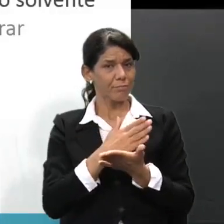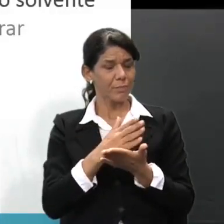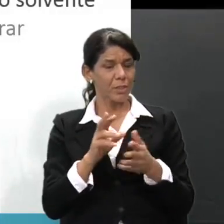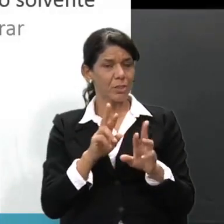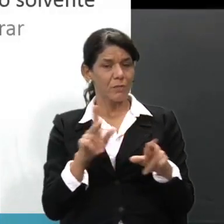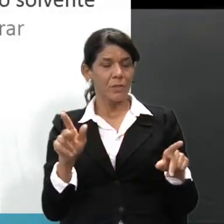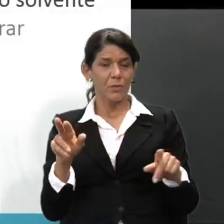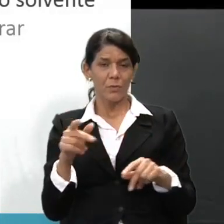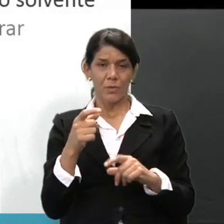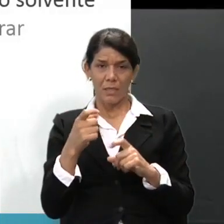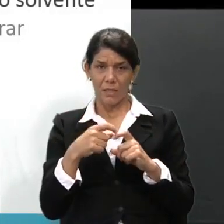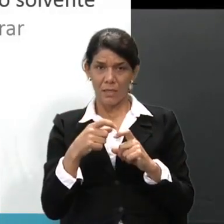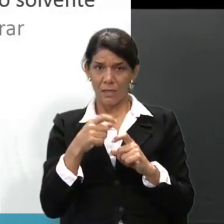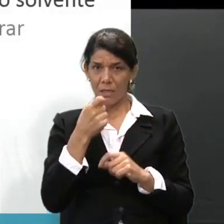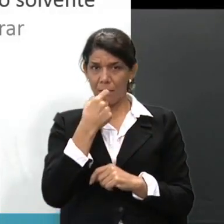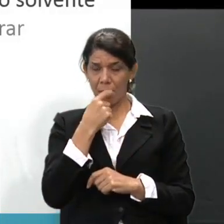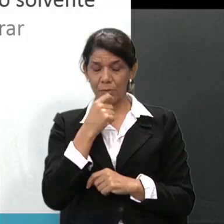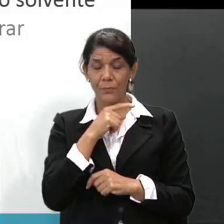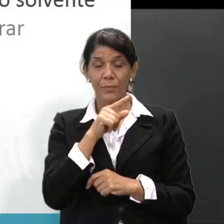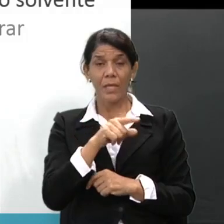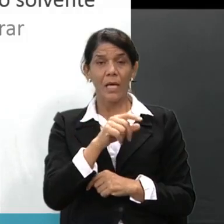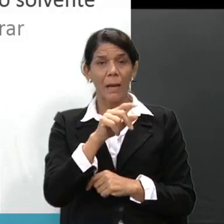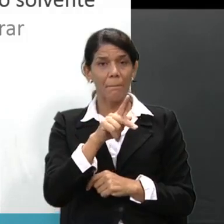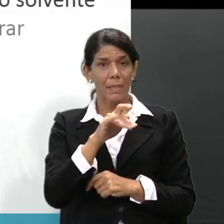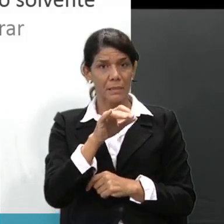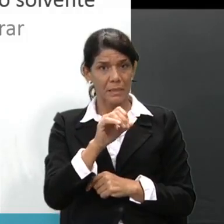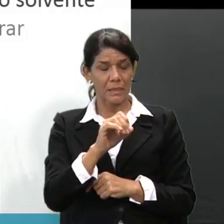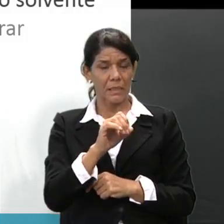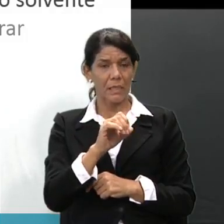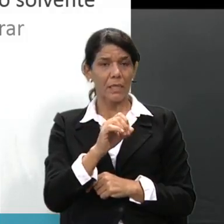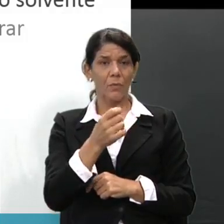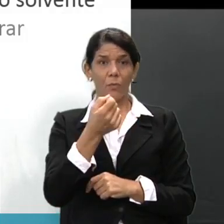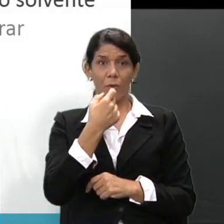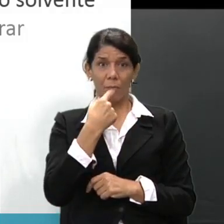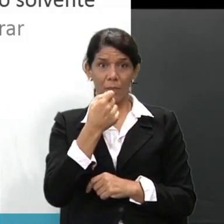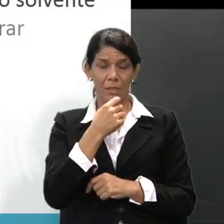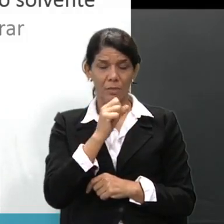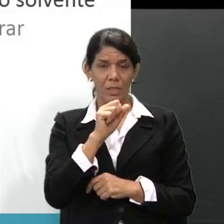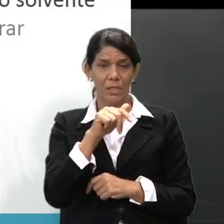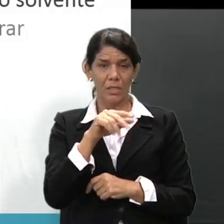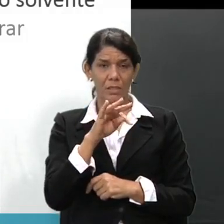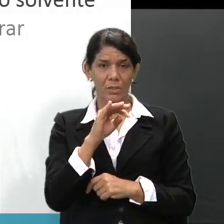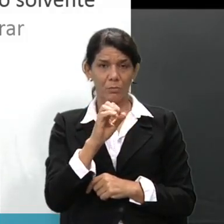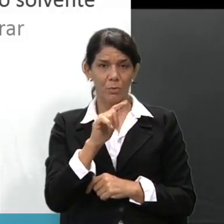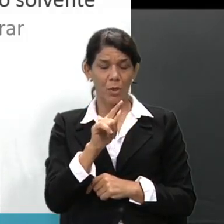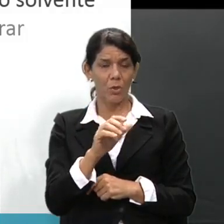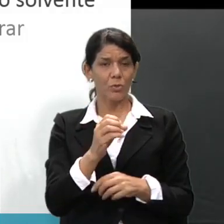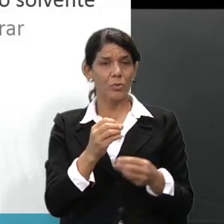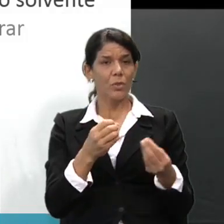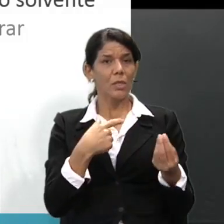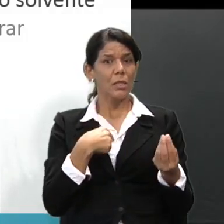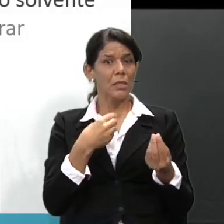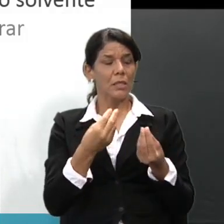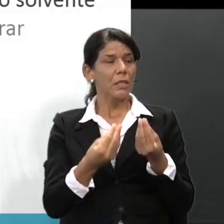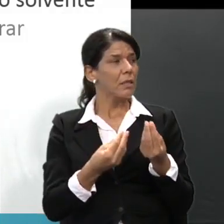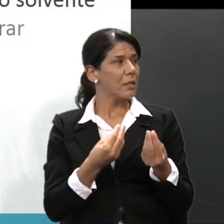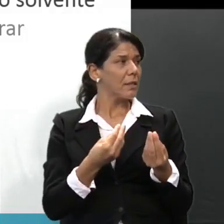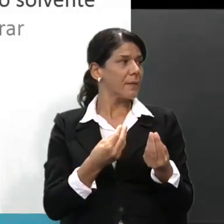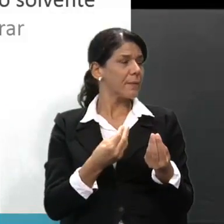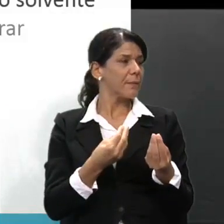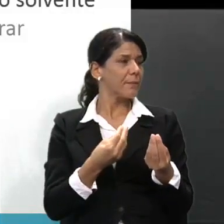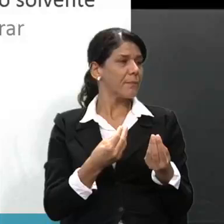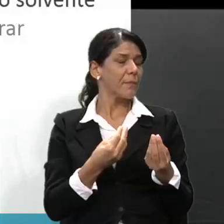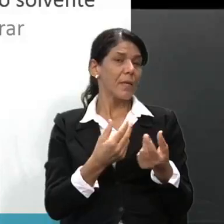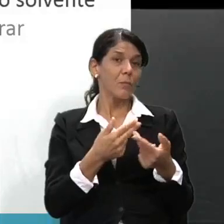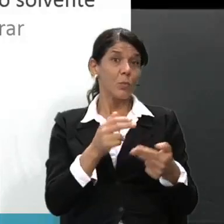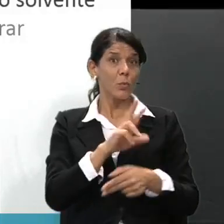outros medicamentos. A penicilina é um antibiótico de largo espectro, ou seja,